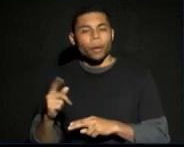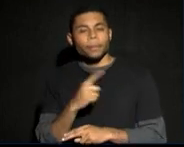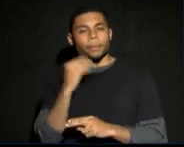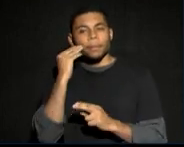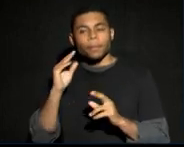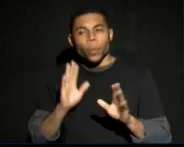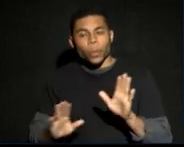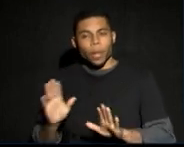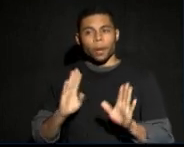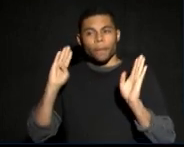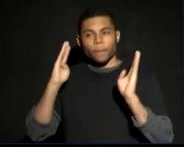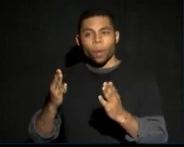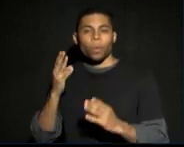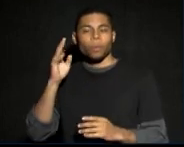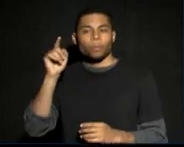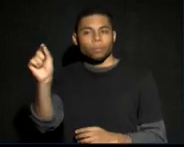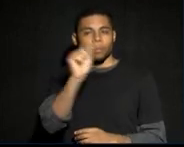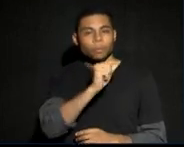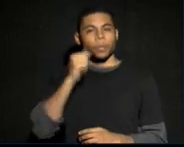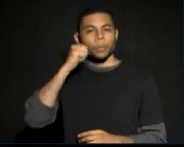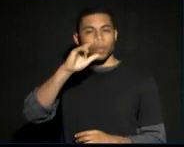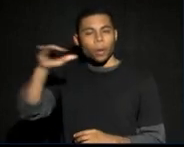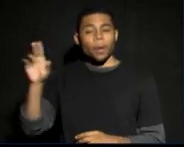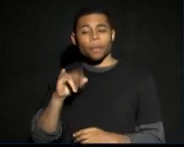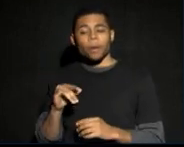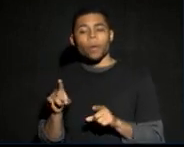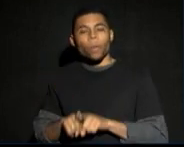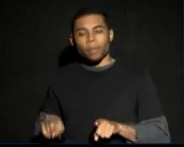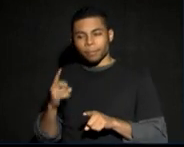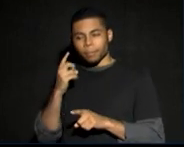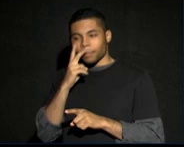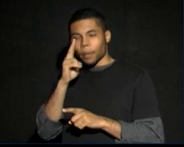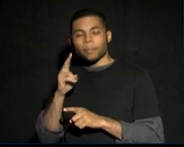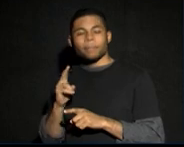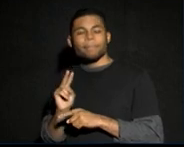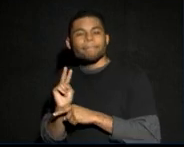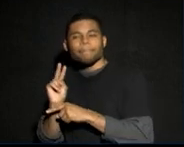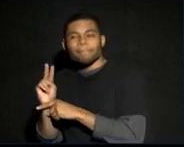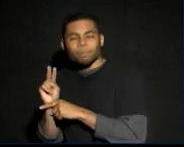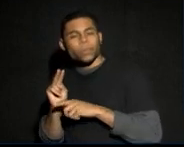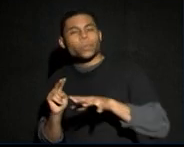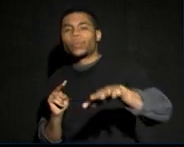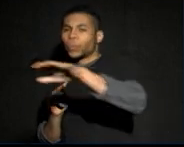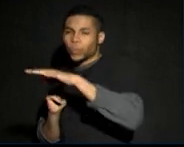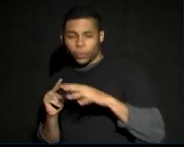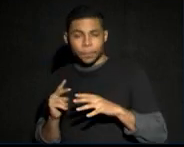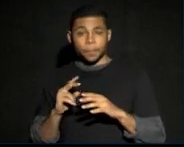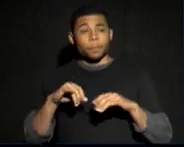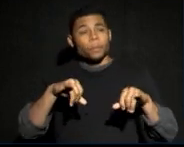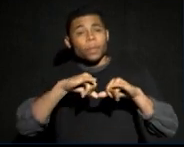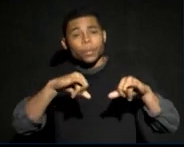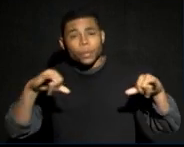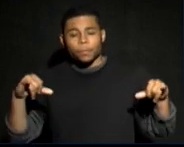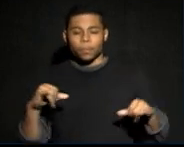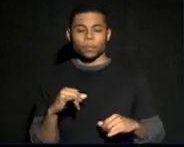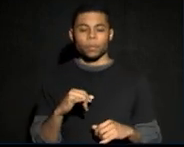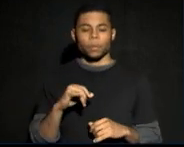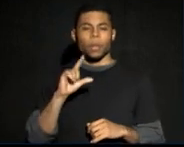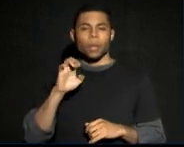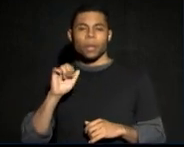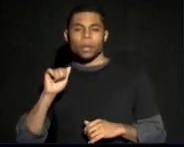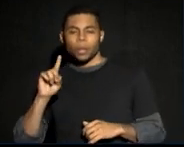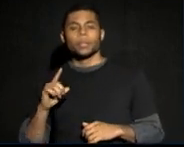segmentado as mulheres que vai trabalhar na prevenção e aí prevenção em todos os canais divulgação de Nigris